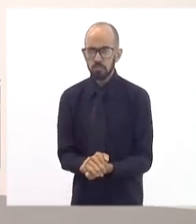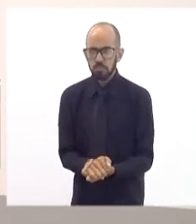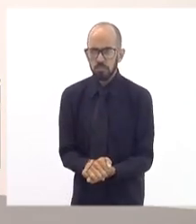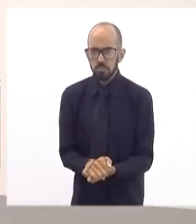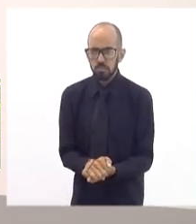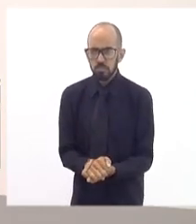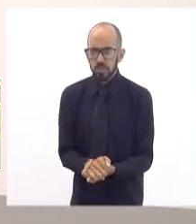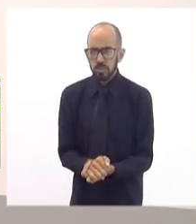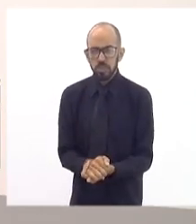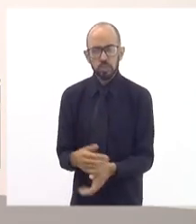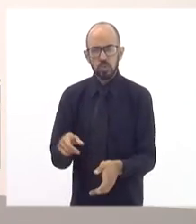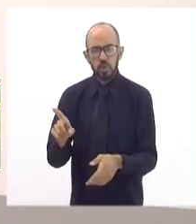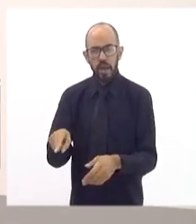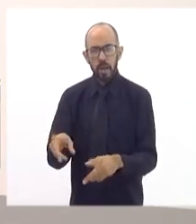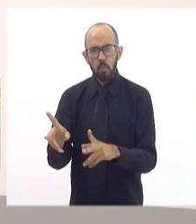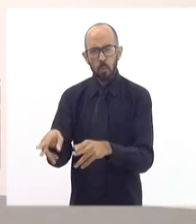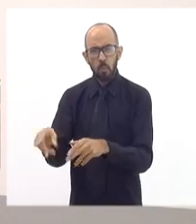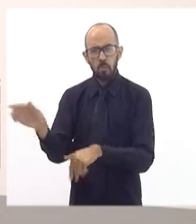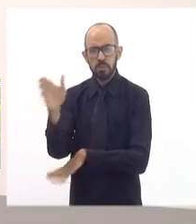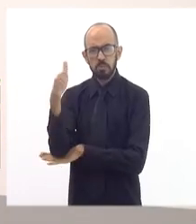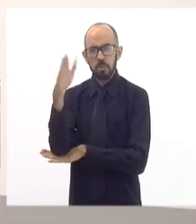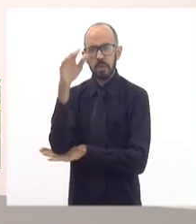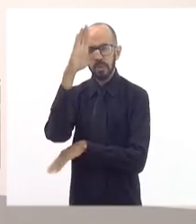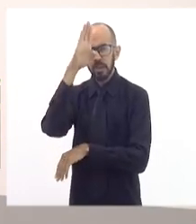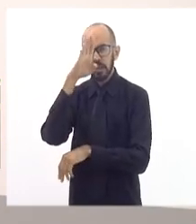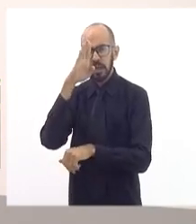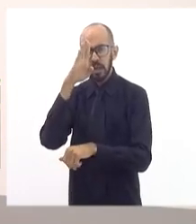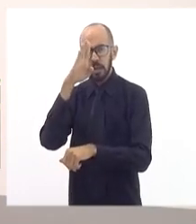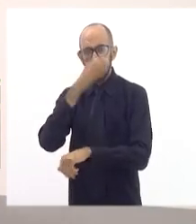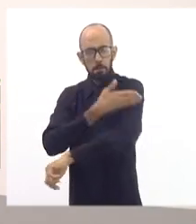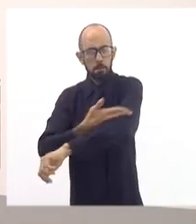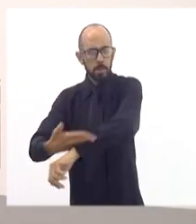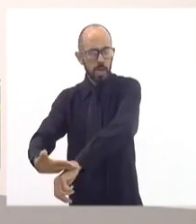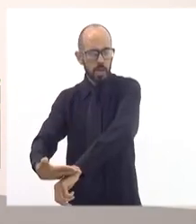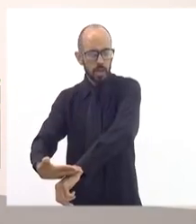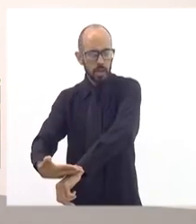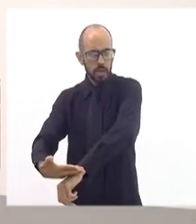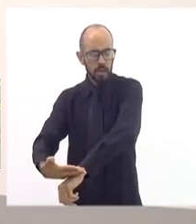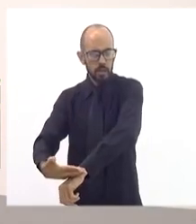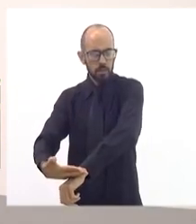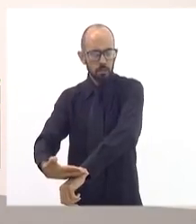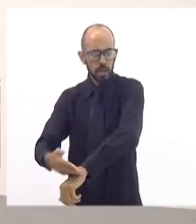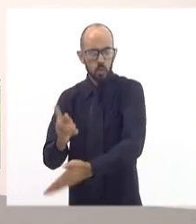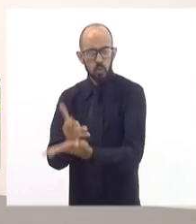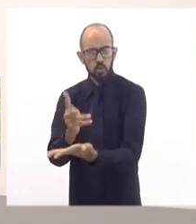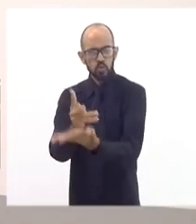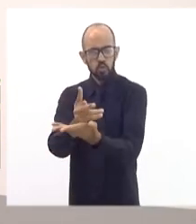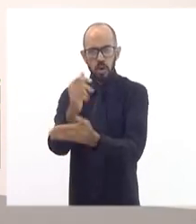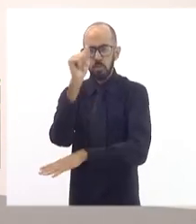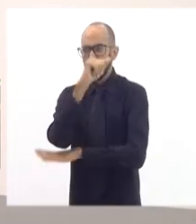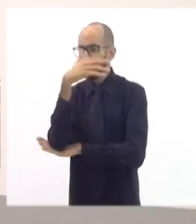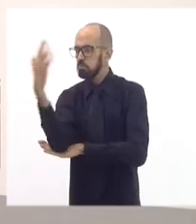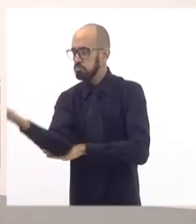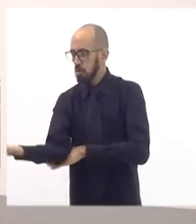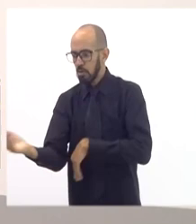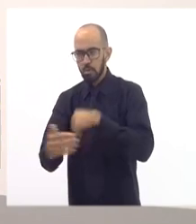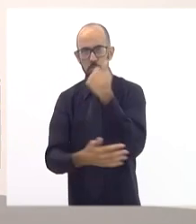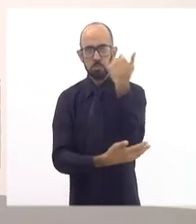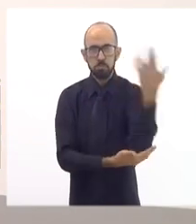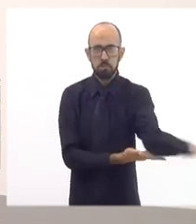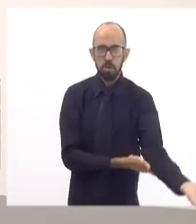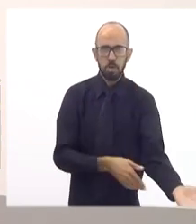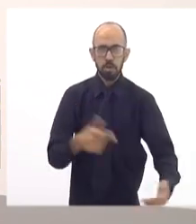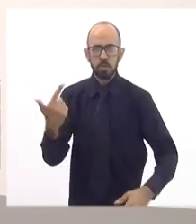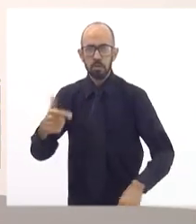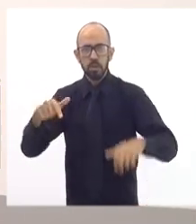coisa que dá uma carta branca para continuou desmatamento nesse país e não tem chuva bom então assim não saber